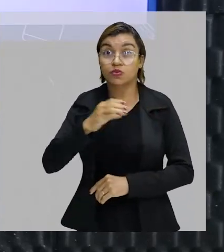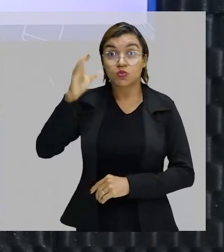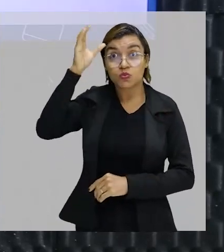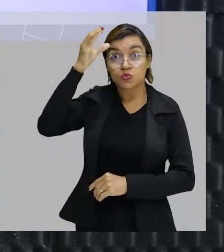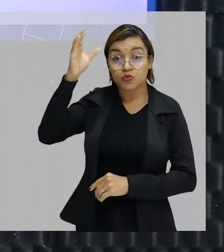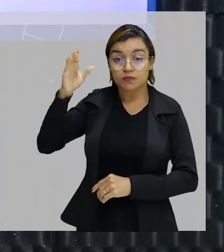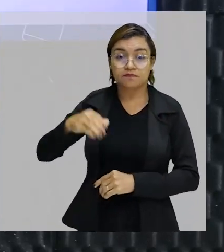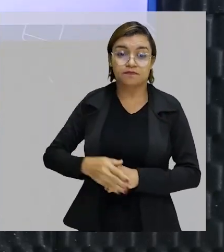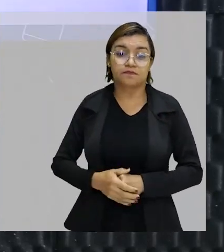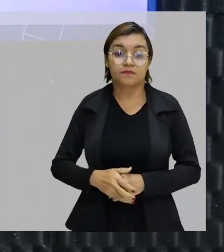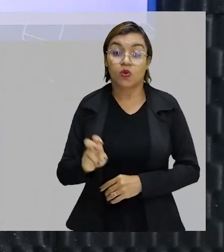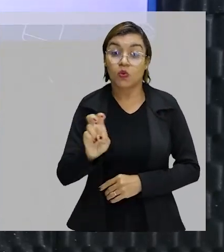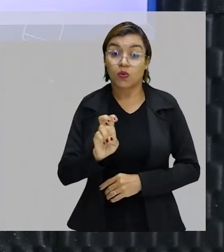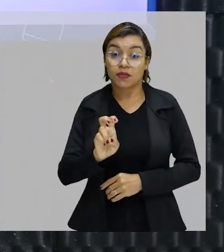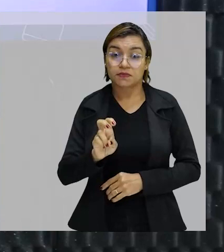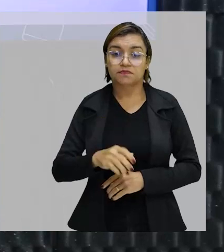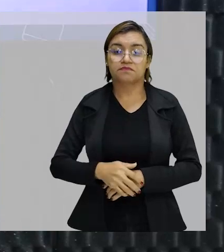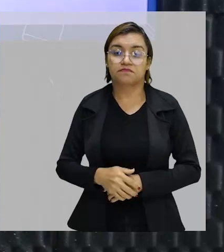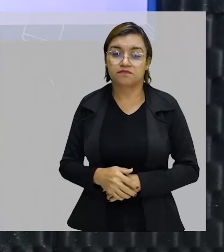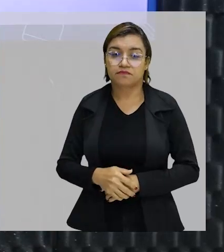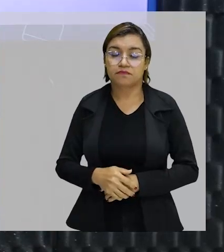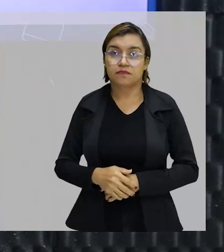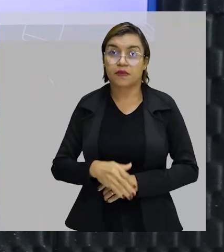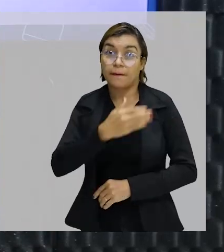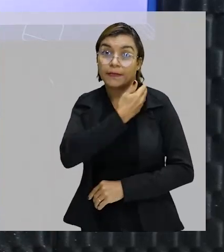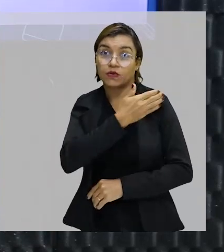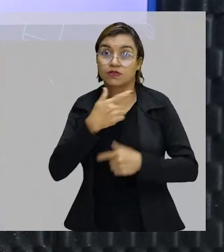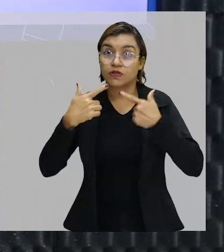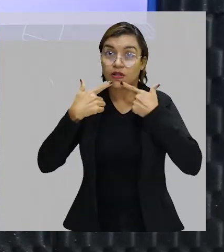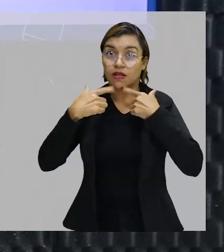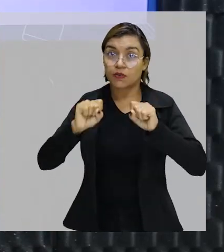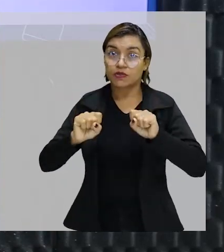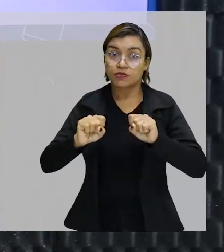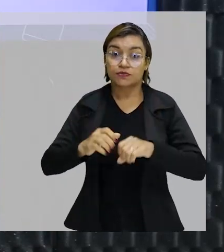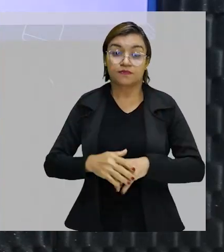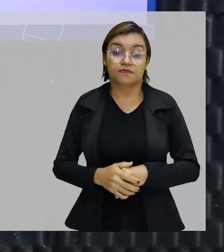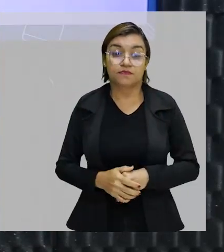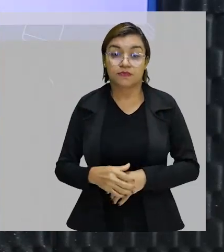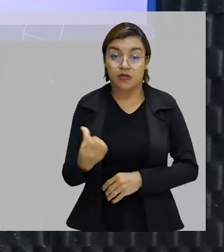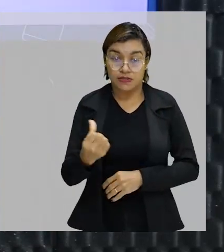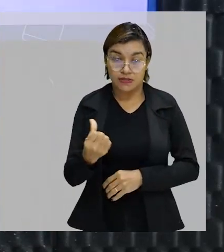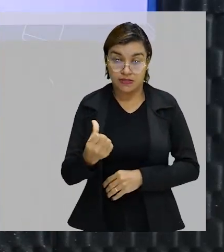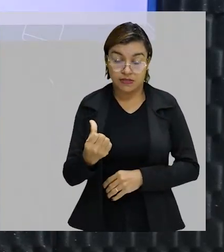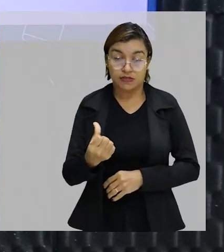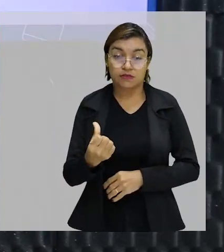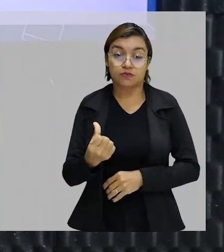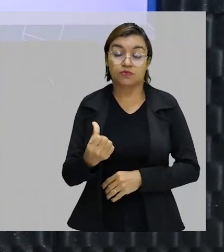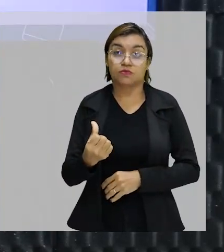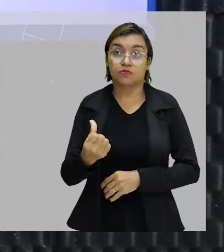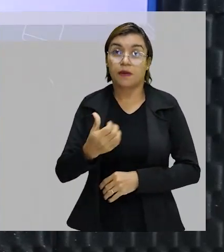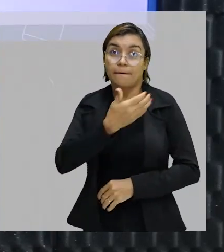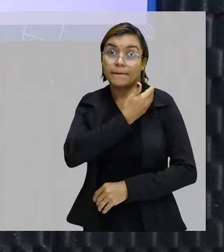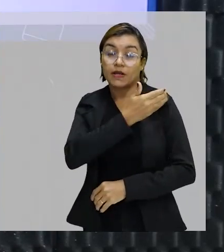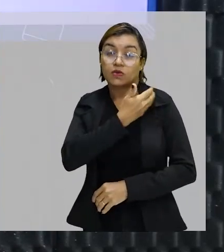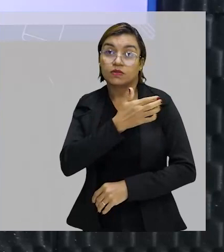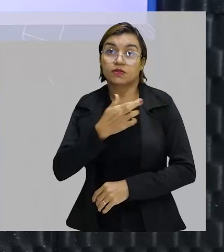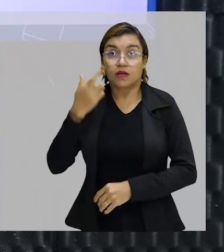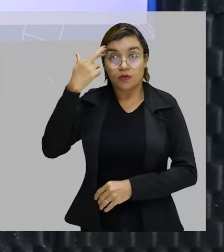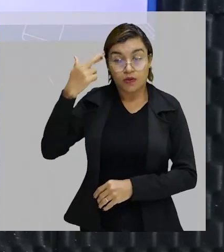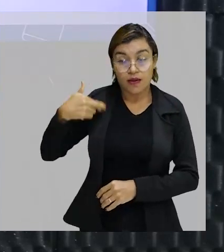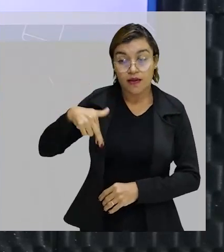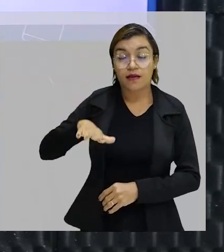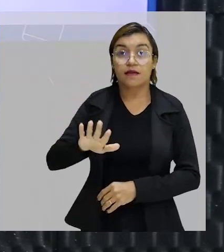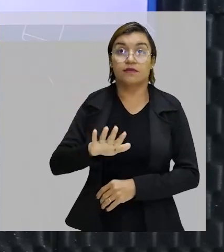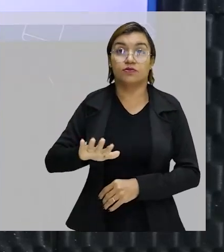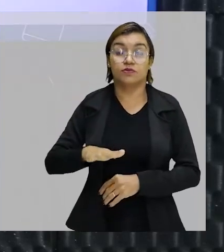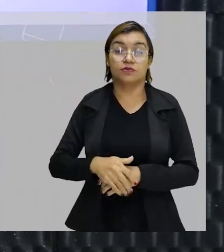cultural. O quinto, linguístico. O sexto, preconceito religioso. E para fechar a